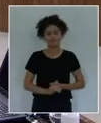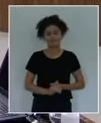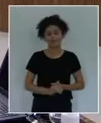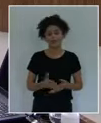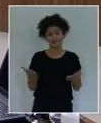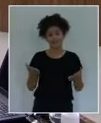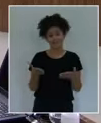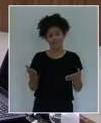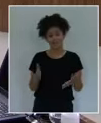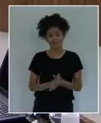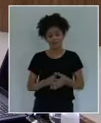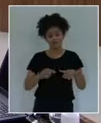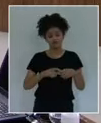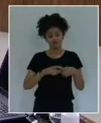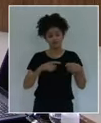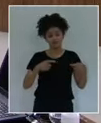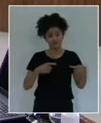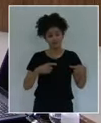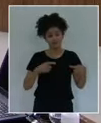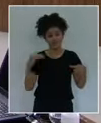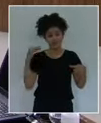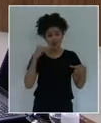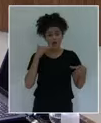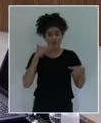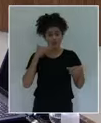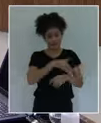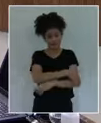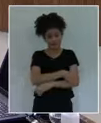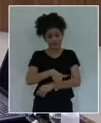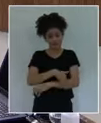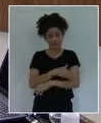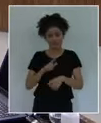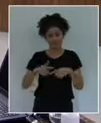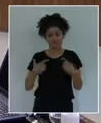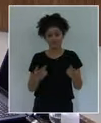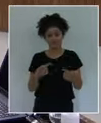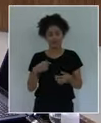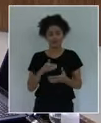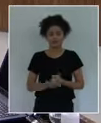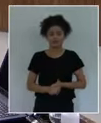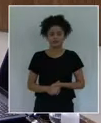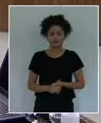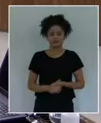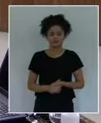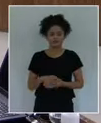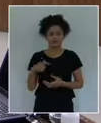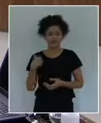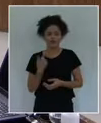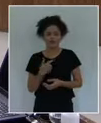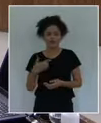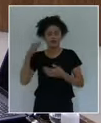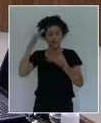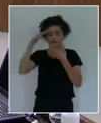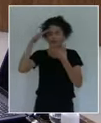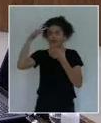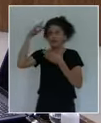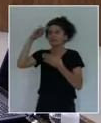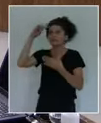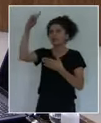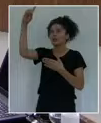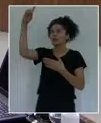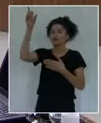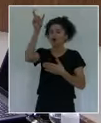deu uma continuidade no problema, que a rua partiu, o pé da casa daquele senhor lá. Então, nós tivemos bastante, né? Graças a Deus, ninguém perdeu nada.